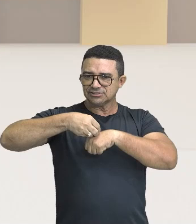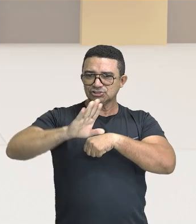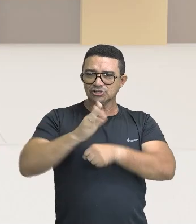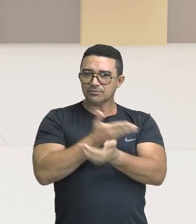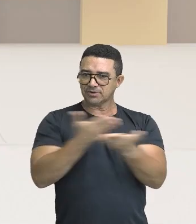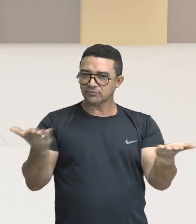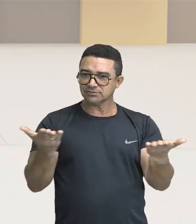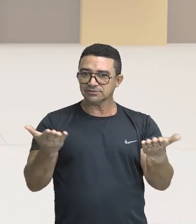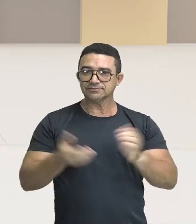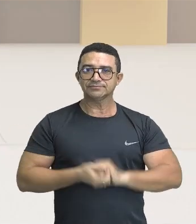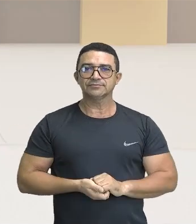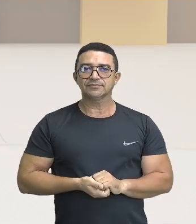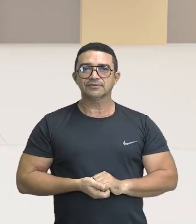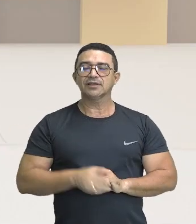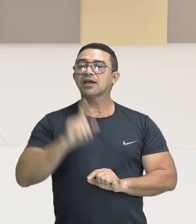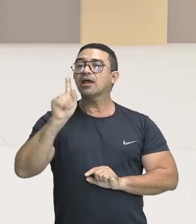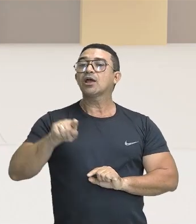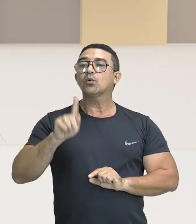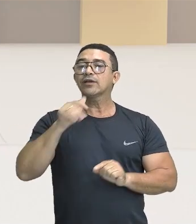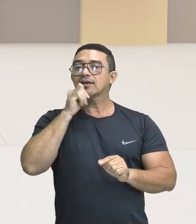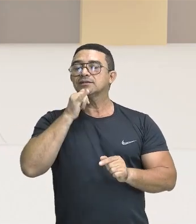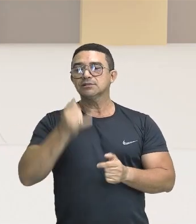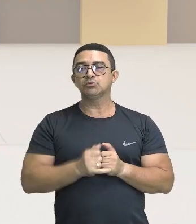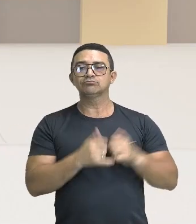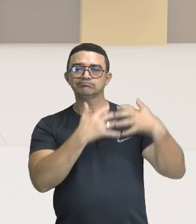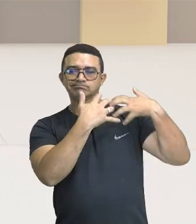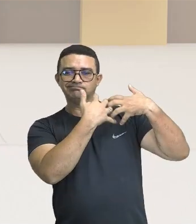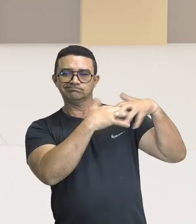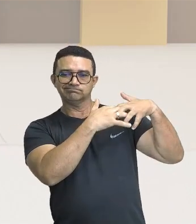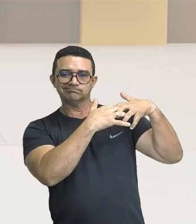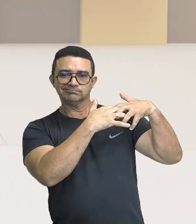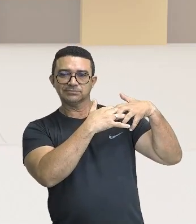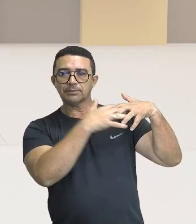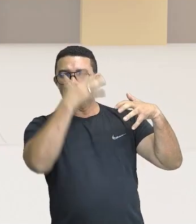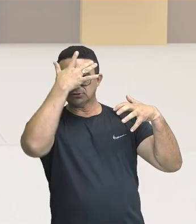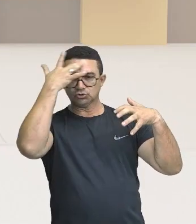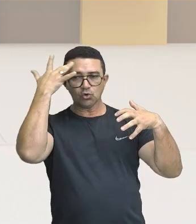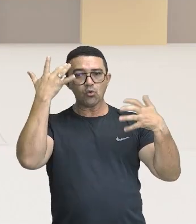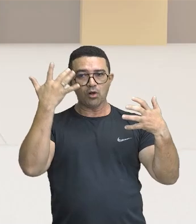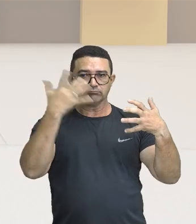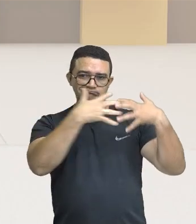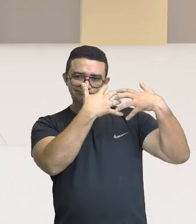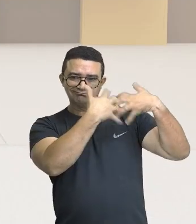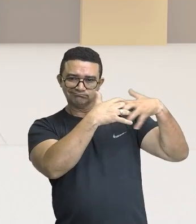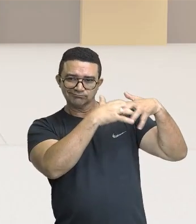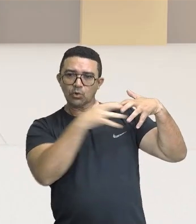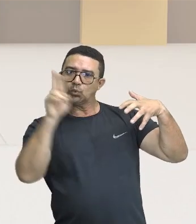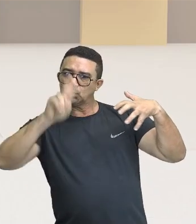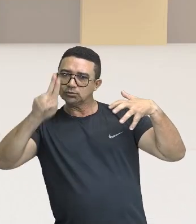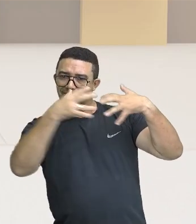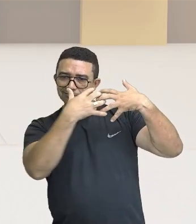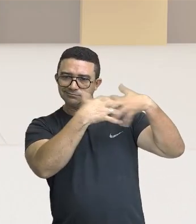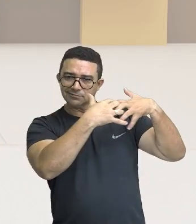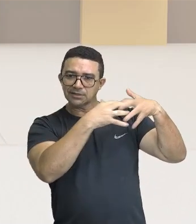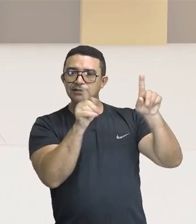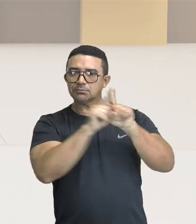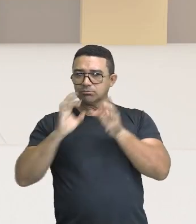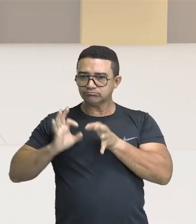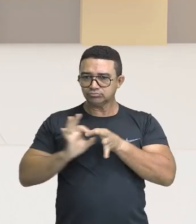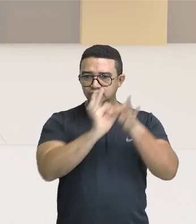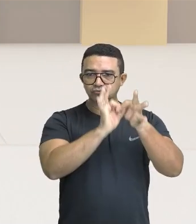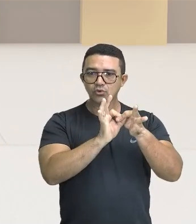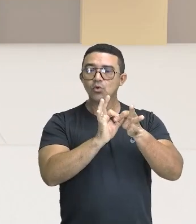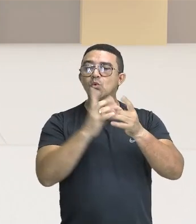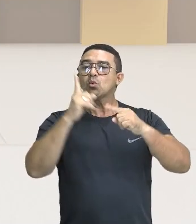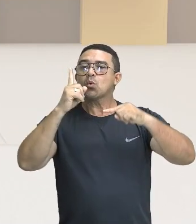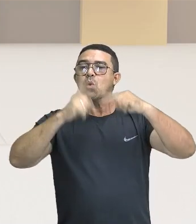merece o registro. É a atividade psíquica do sujeito, da pessoa e um objeto que